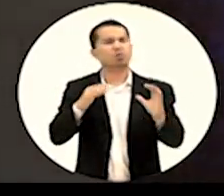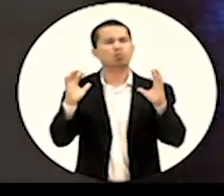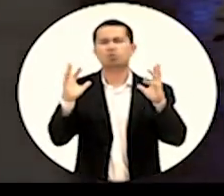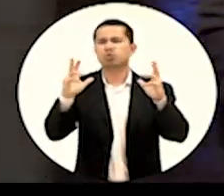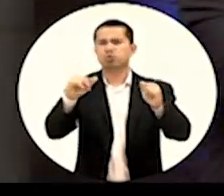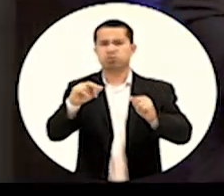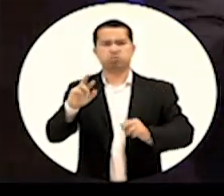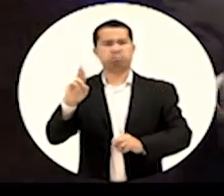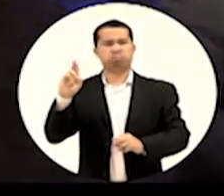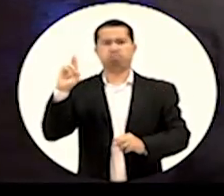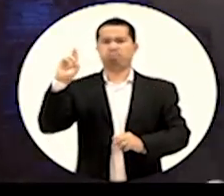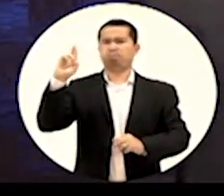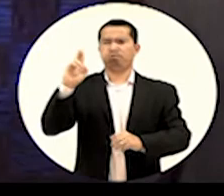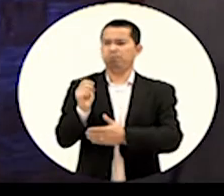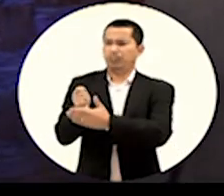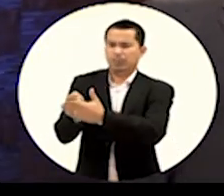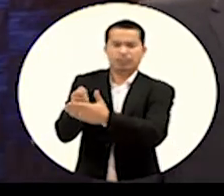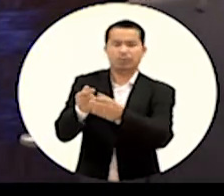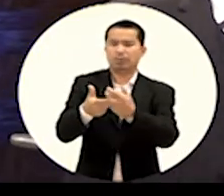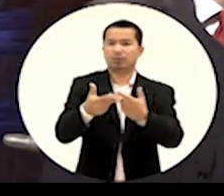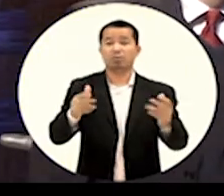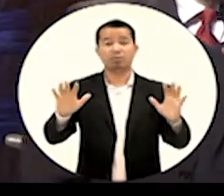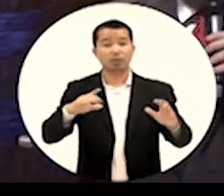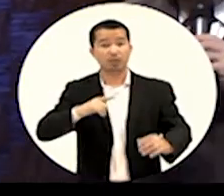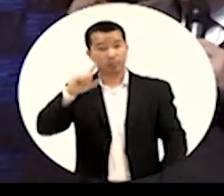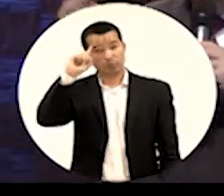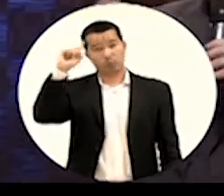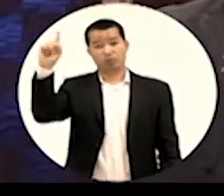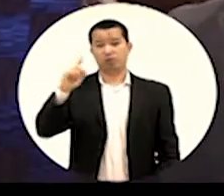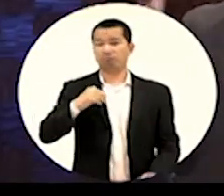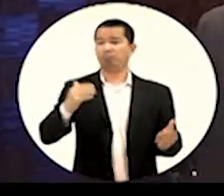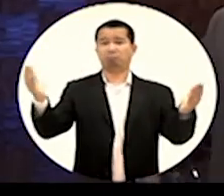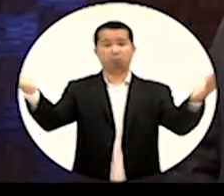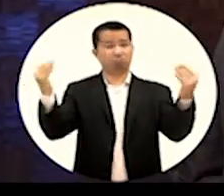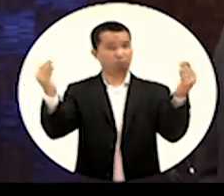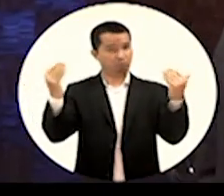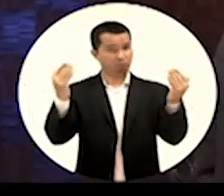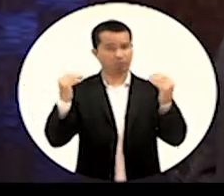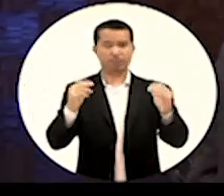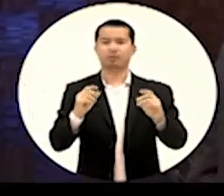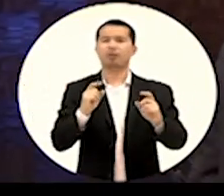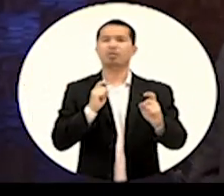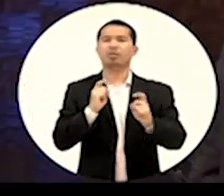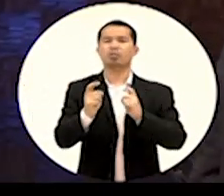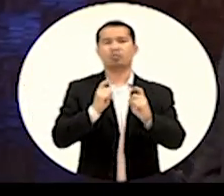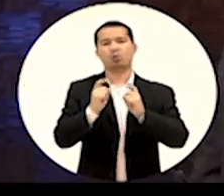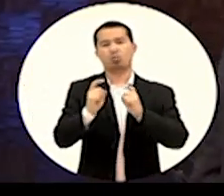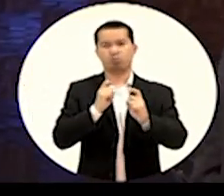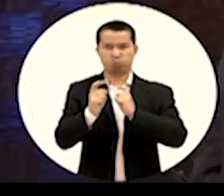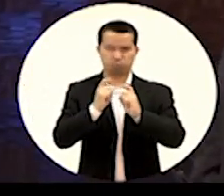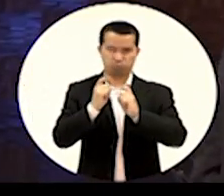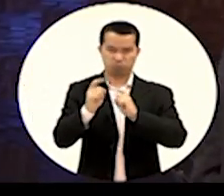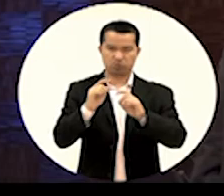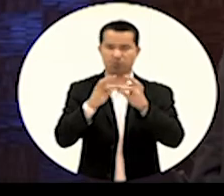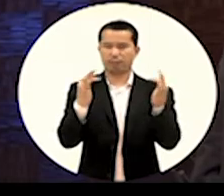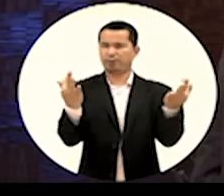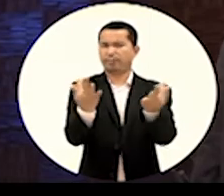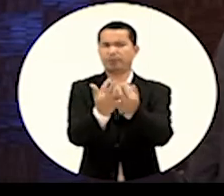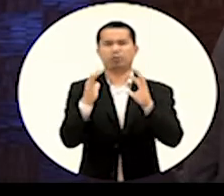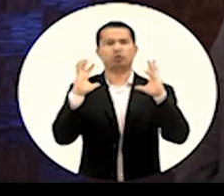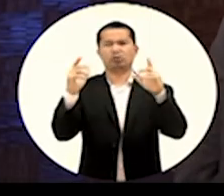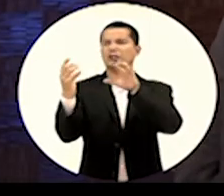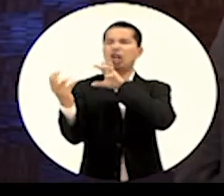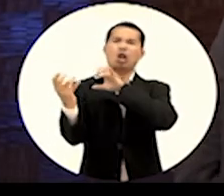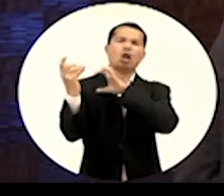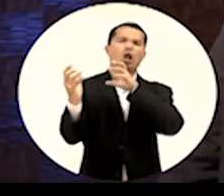minha, que era depositada para fazer os pagamentos. E aí então fazia todo esse controle. E aí então fiz uma